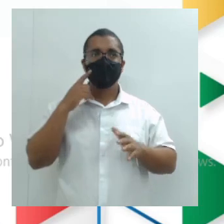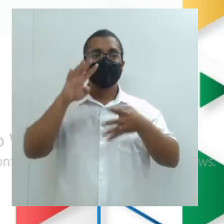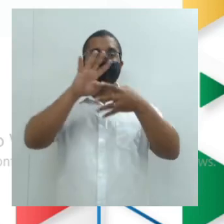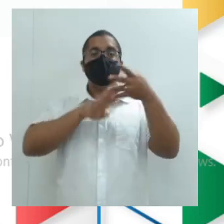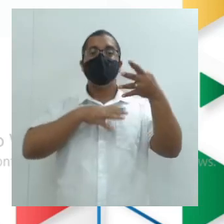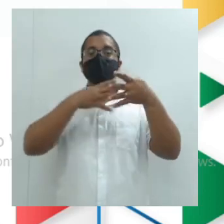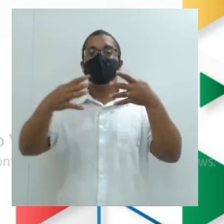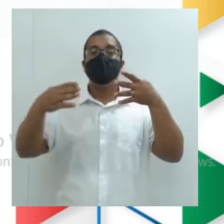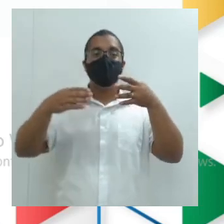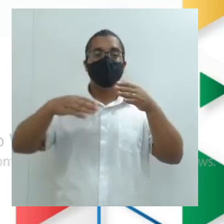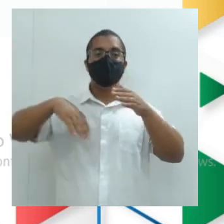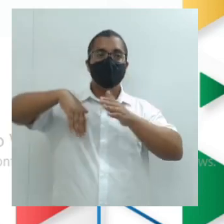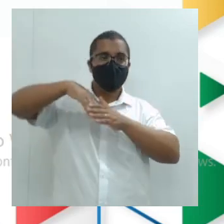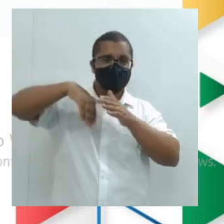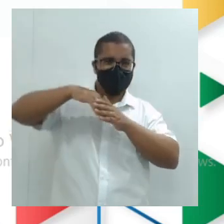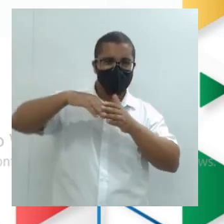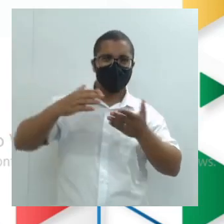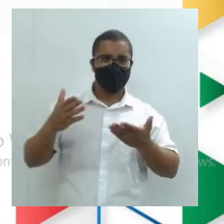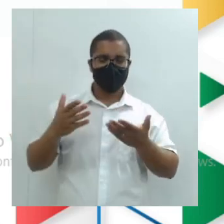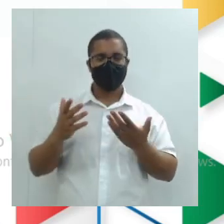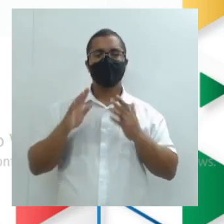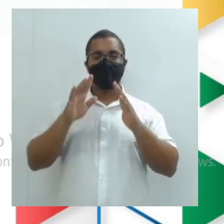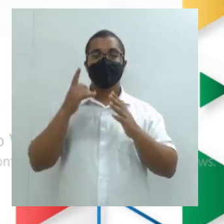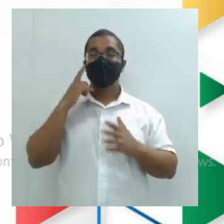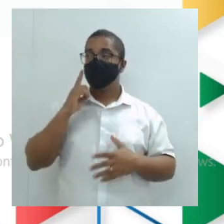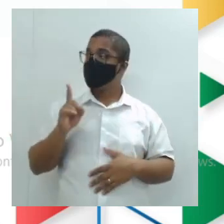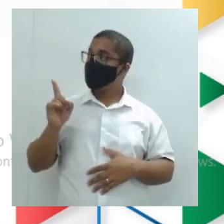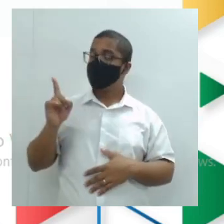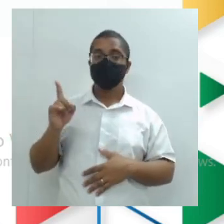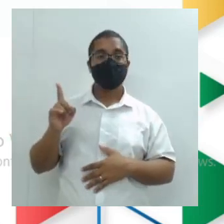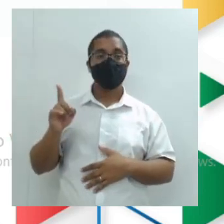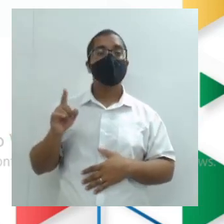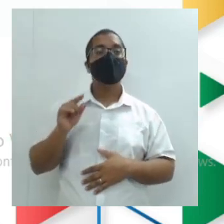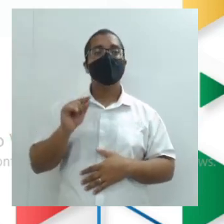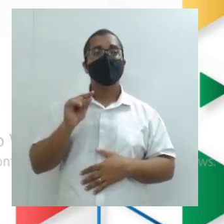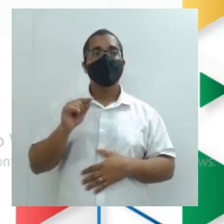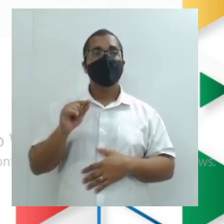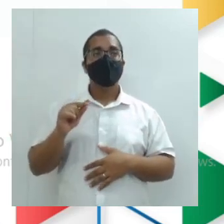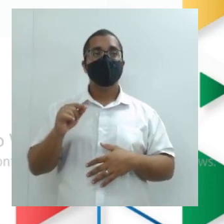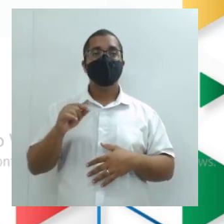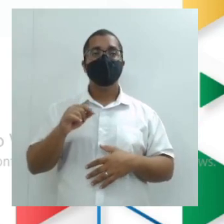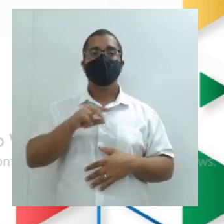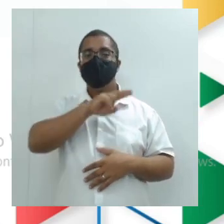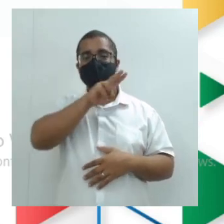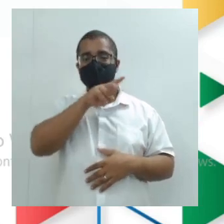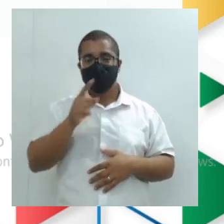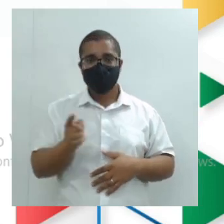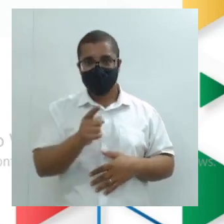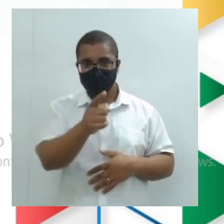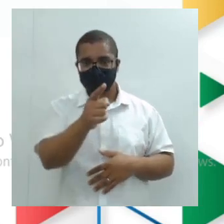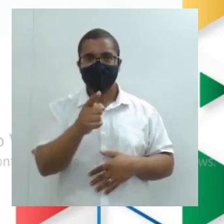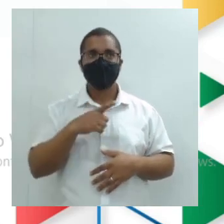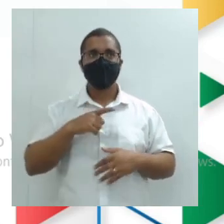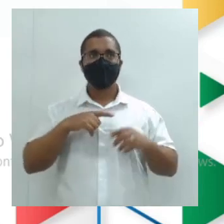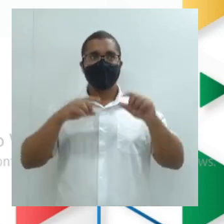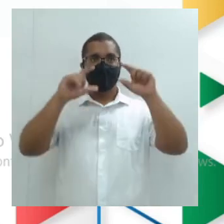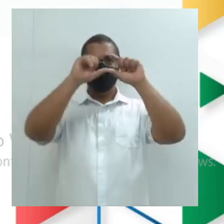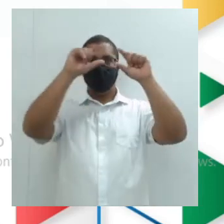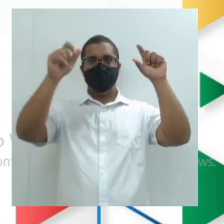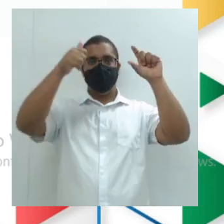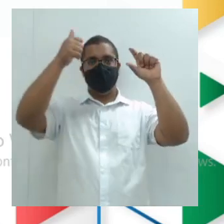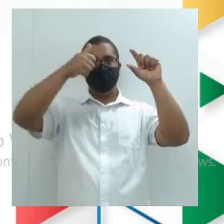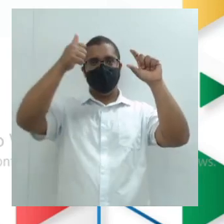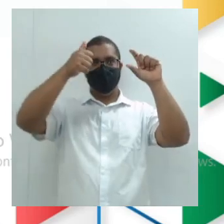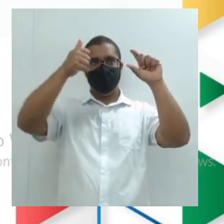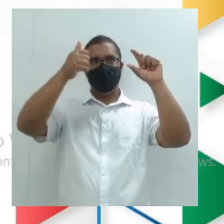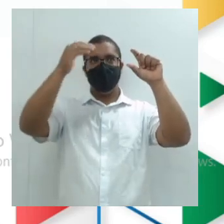Tabela de jogos. Aí eu trouxe uma tabelinha para a gente tomar como referência aí, ó. Santa Cruz nessa tabela está em primeiro lugar